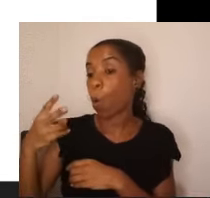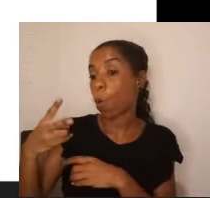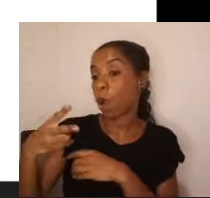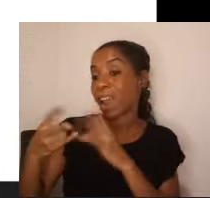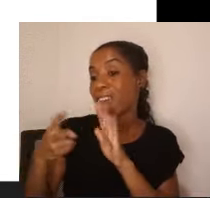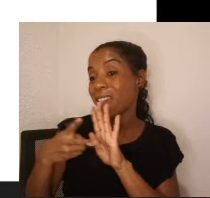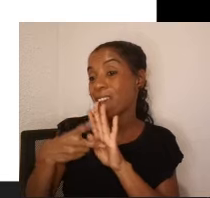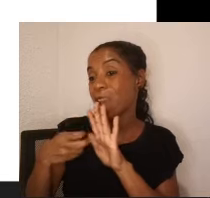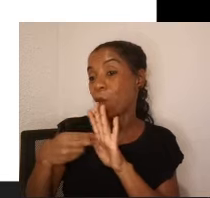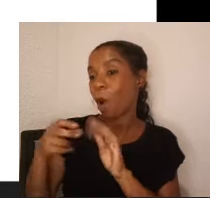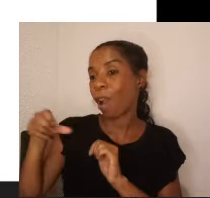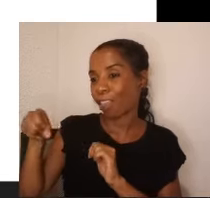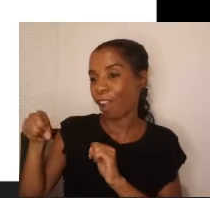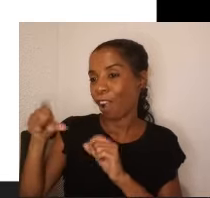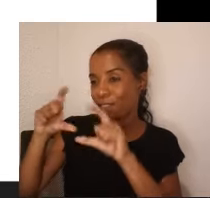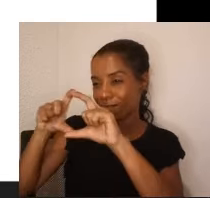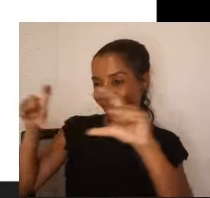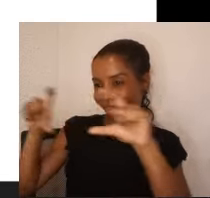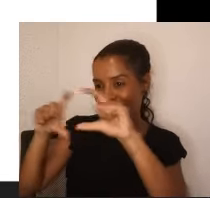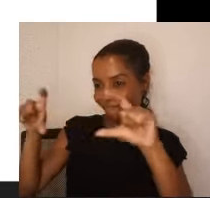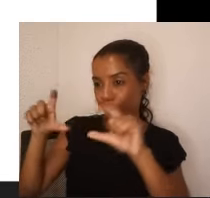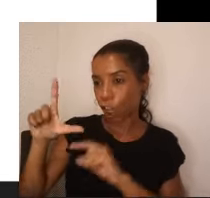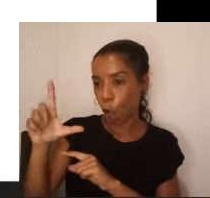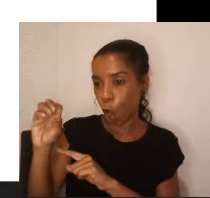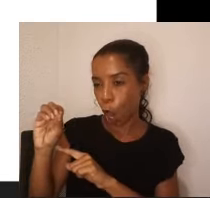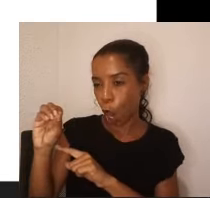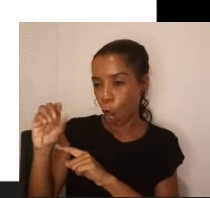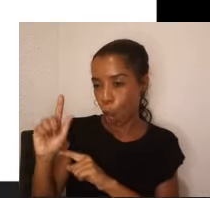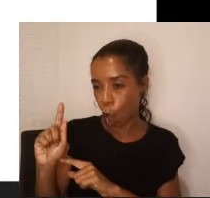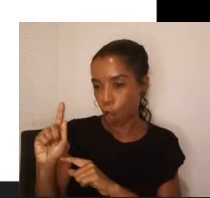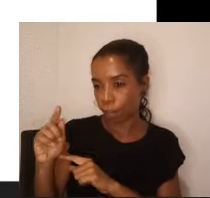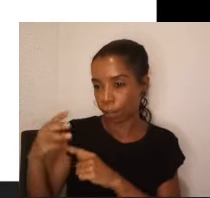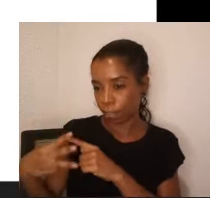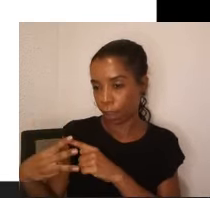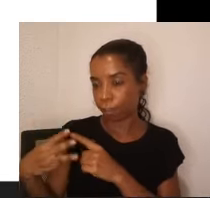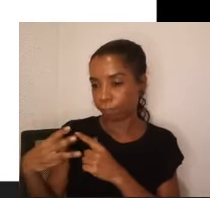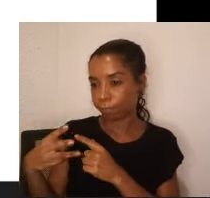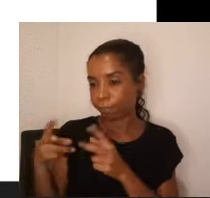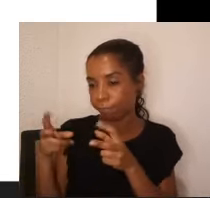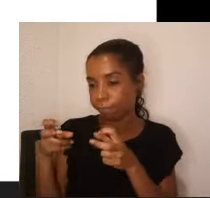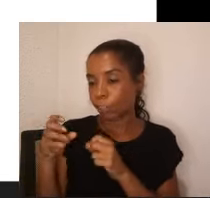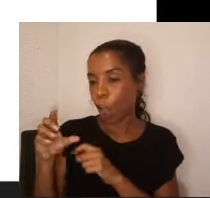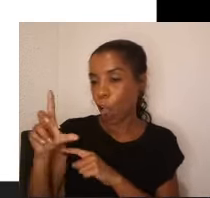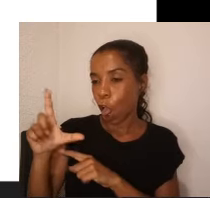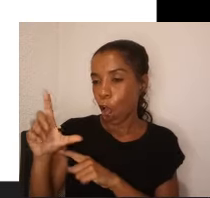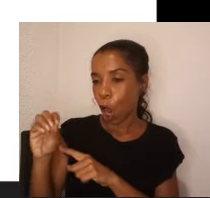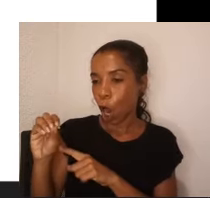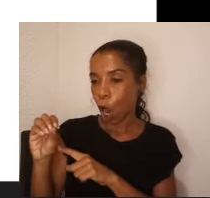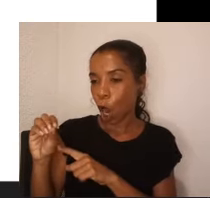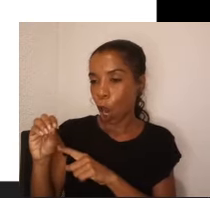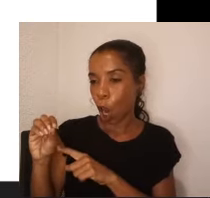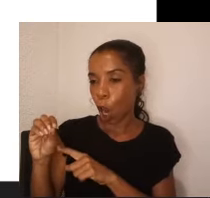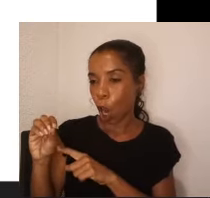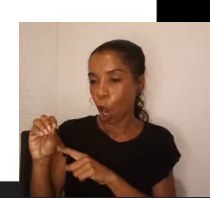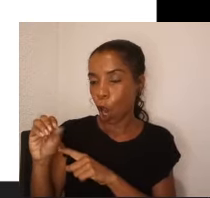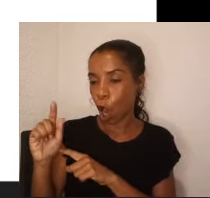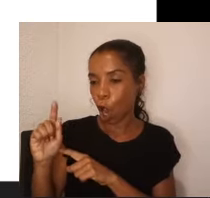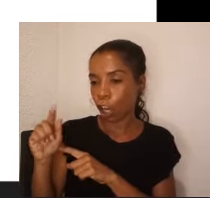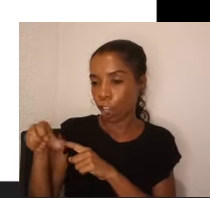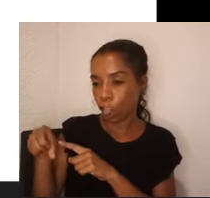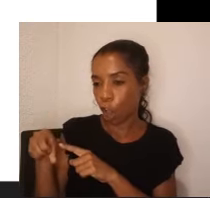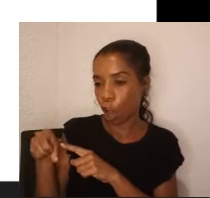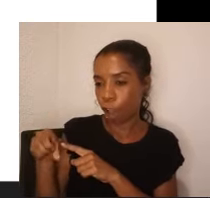Então, eu substituo x igual a 9 aqui, vai ficar log de 9 na base 3, e isso daqui